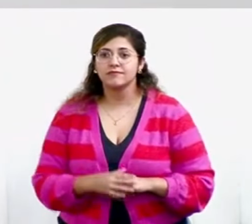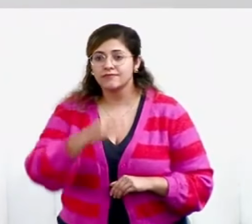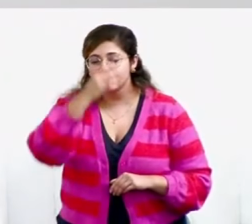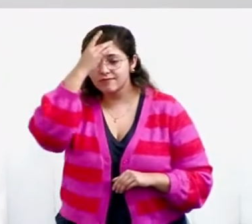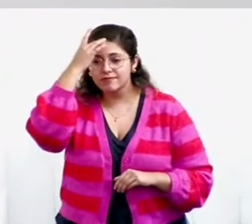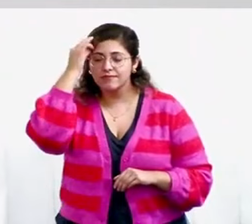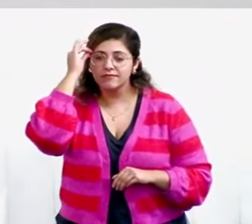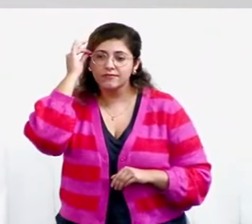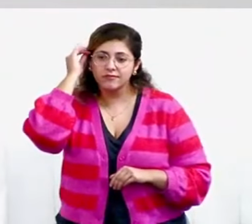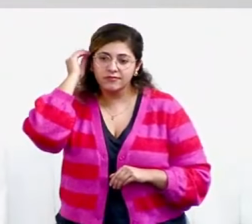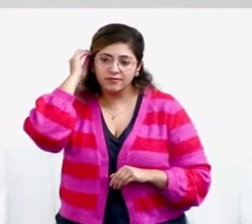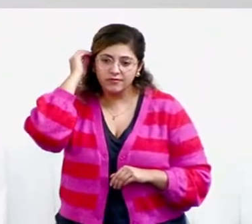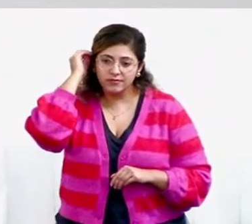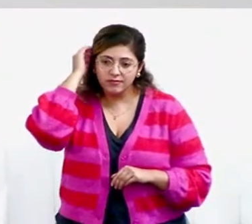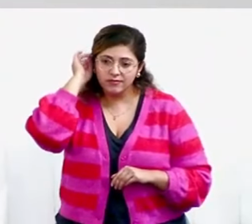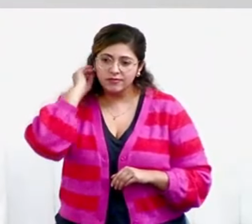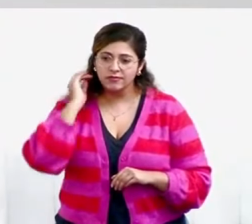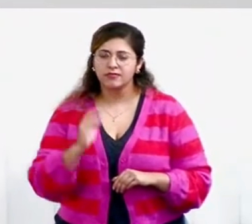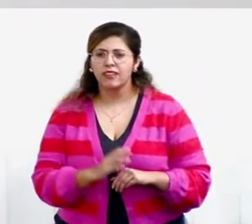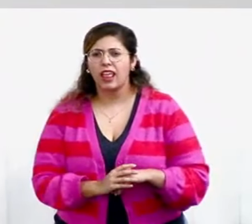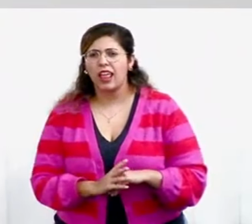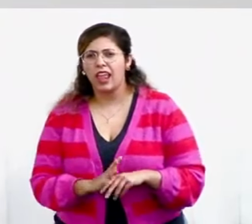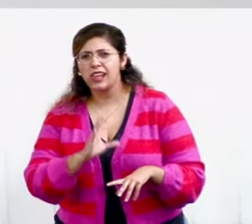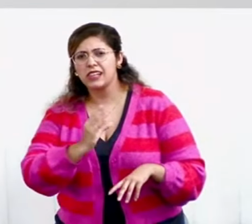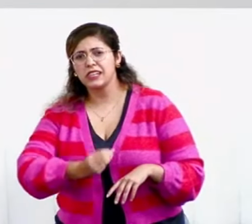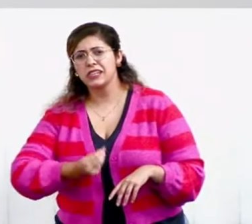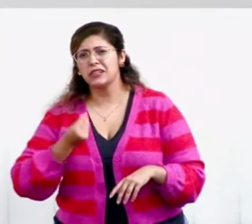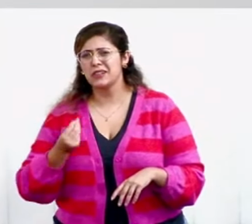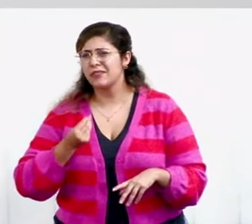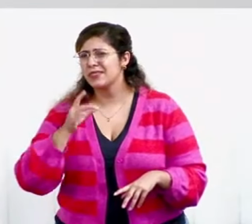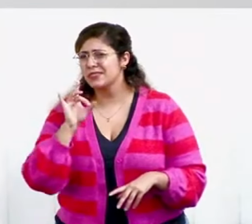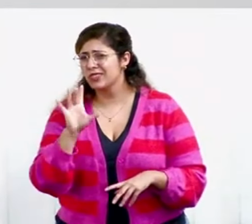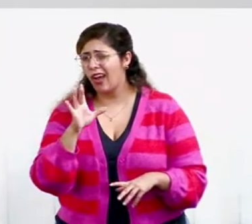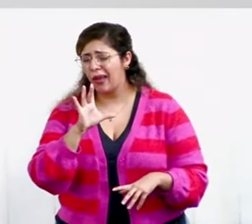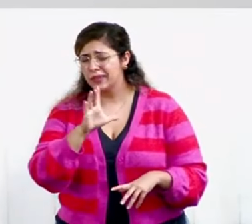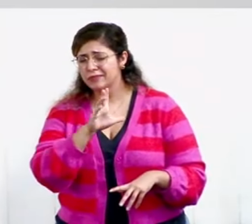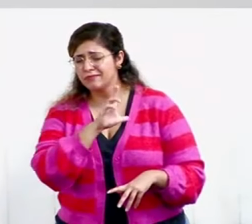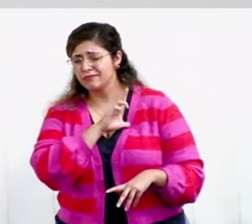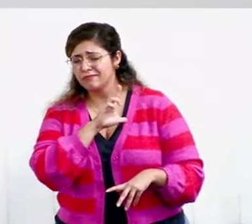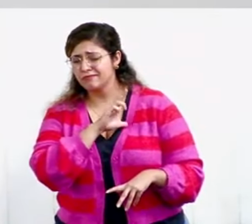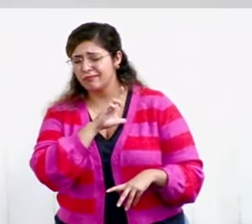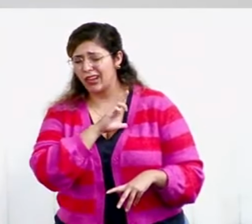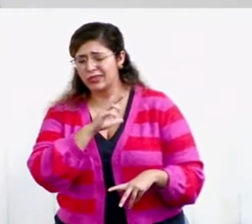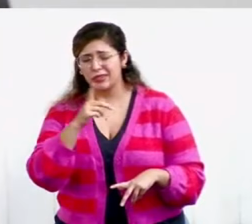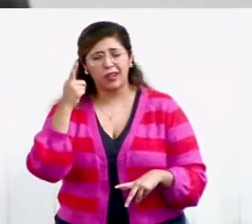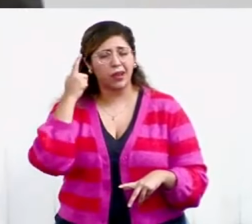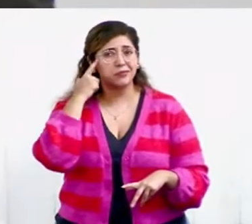Esse é o que vive na vaidade dos seus próprios pensamentos.